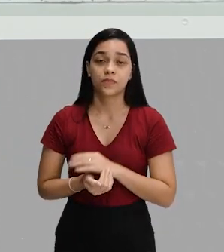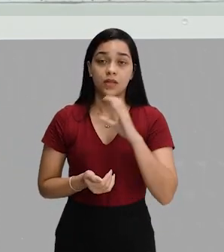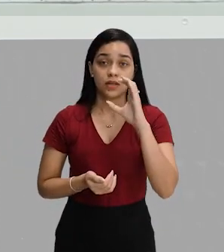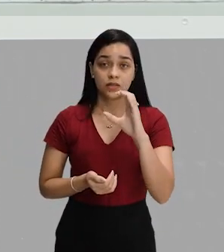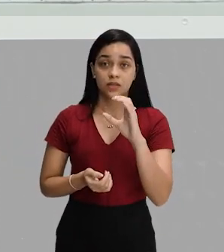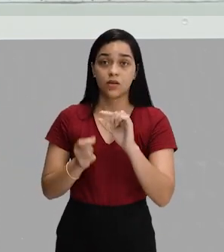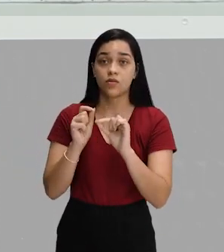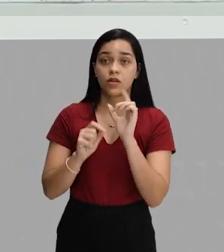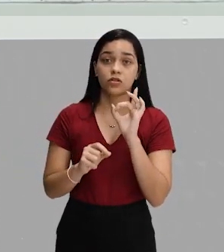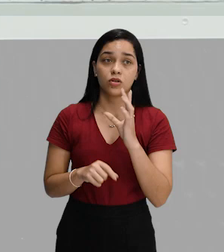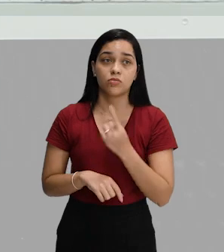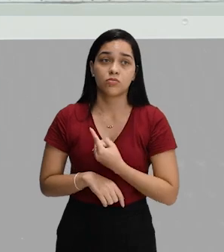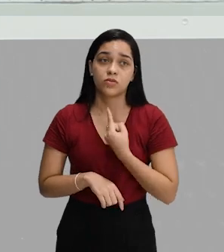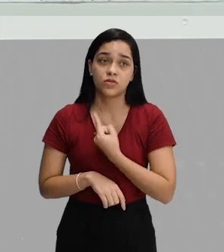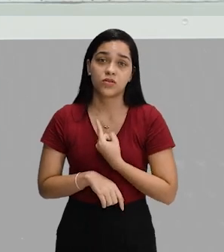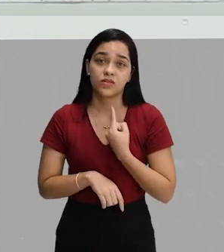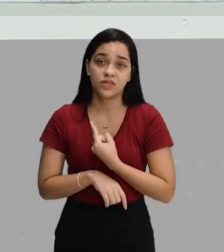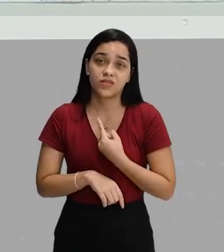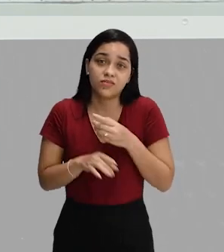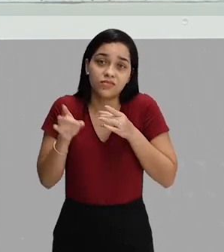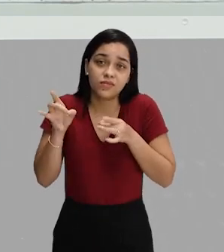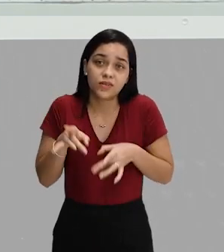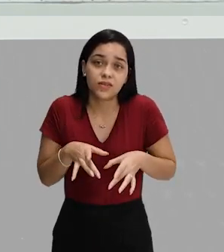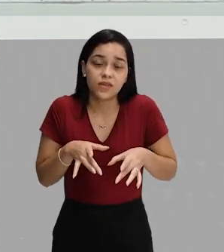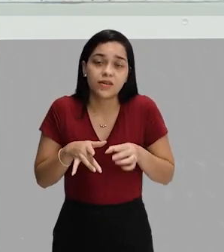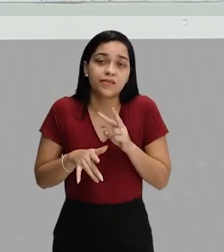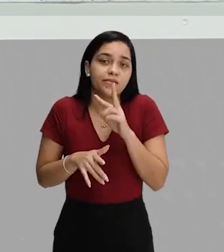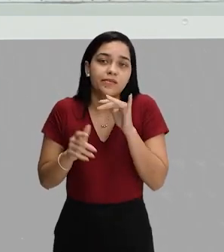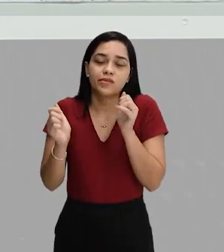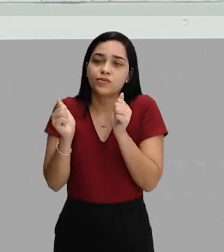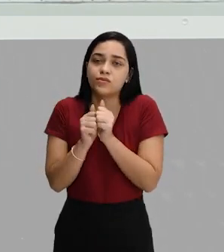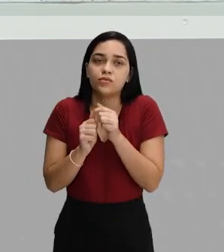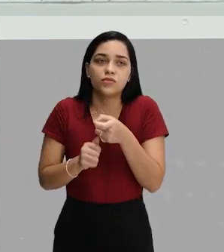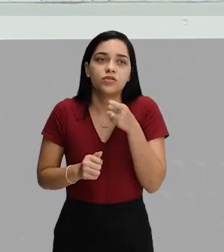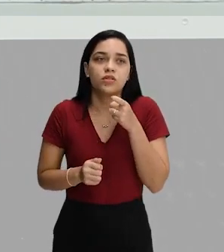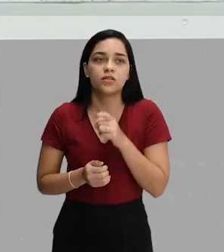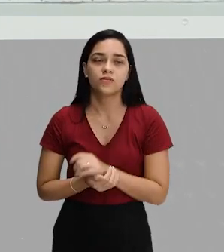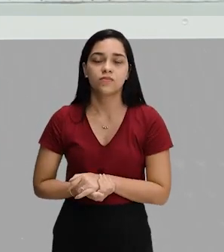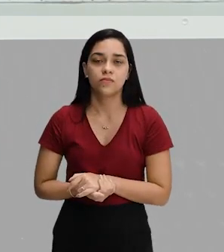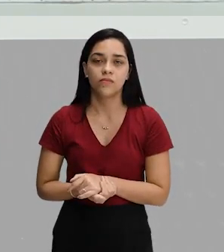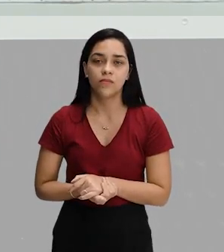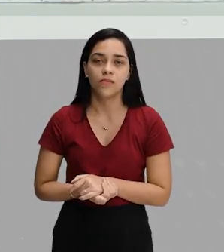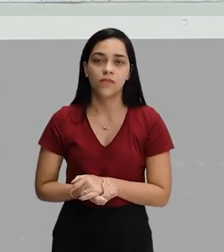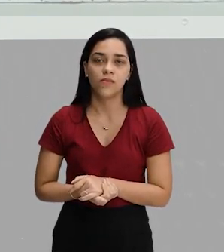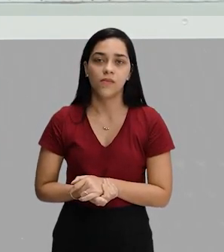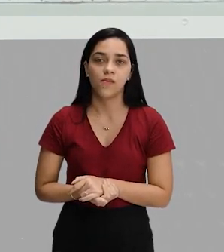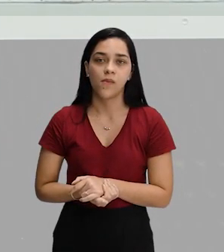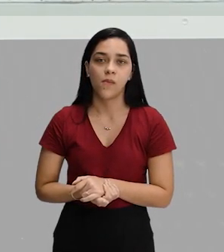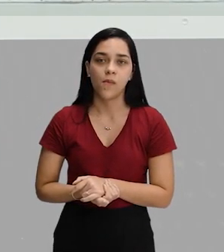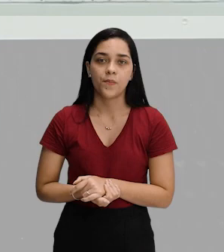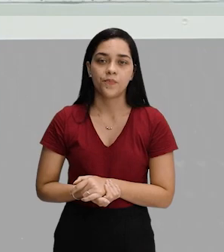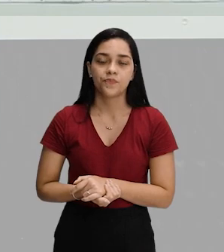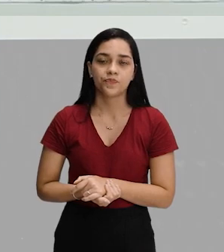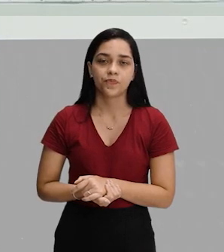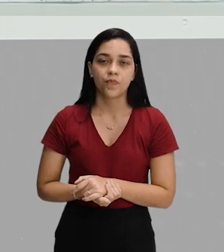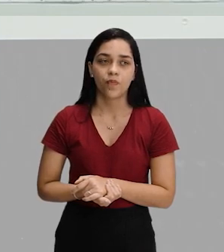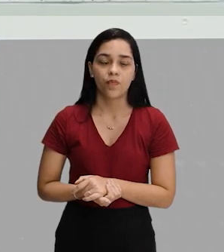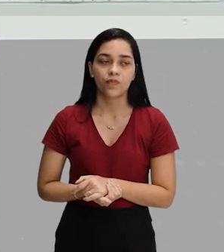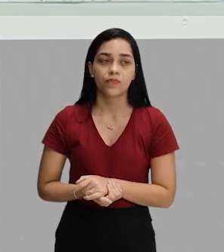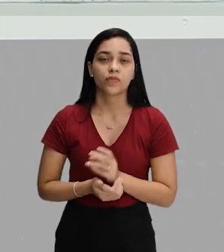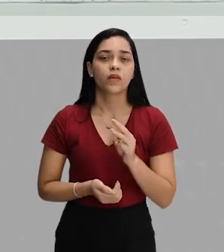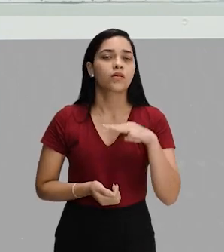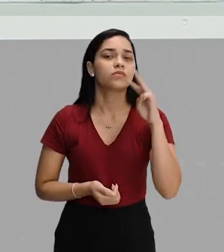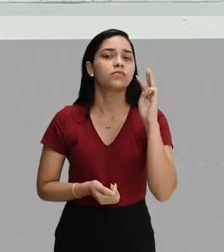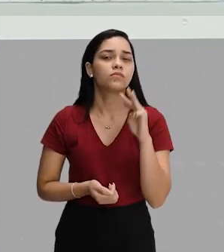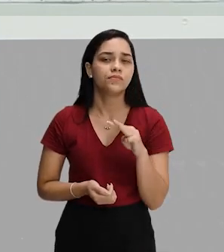é o cara que está sozinho, solitário, abandonado. Não acompanha o x. Termo independente. Então, bora lá. Ó. Quem